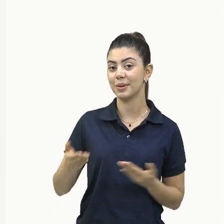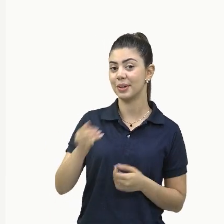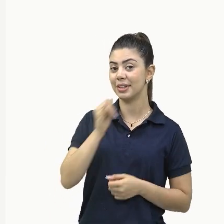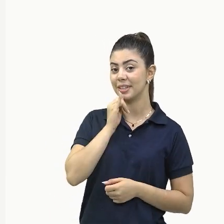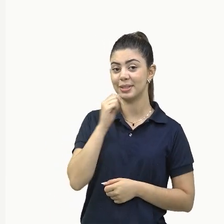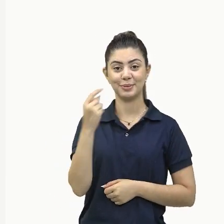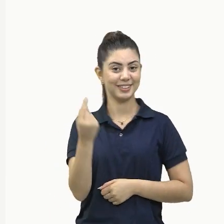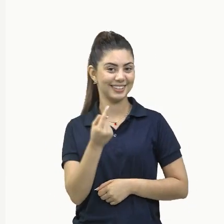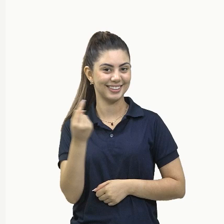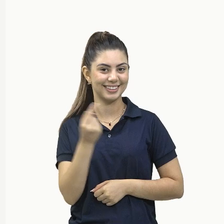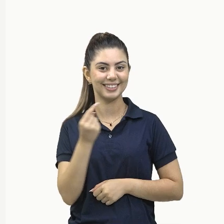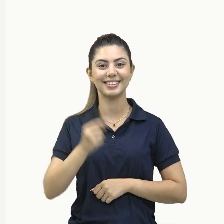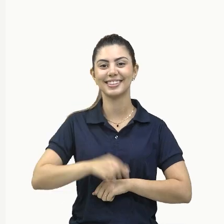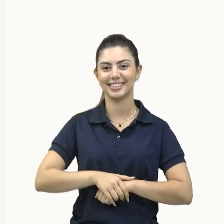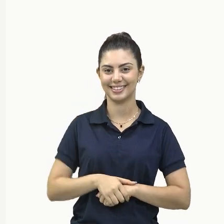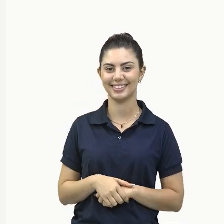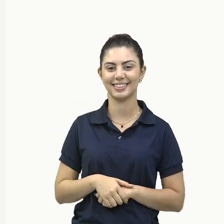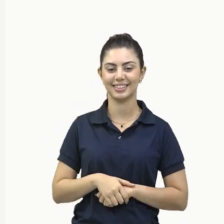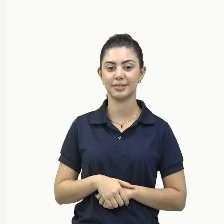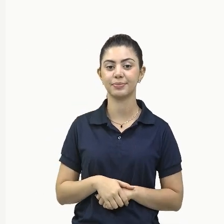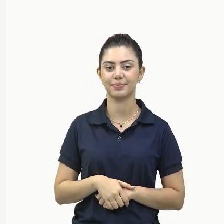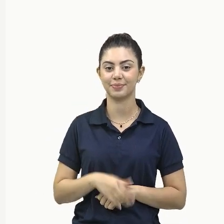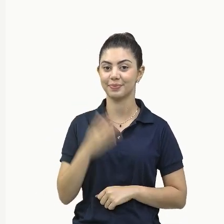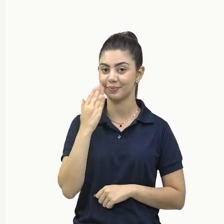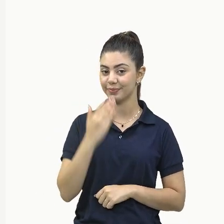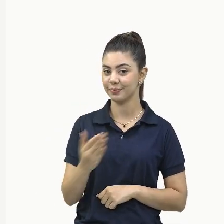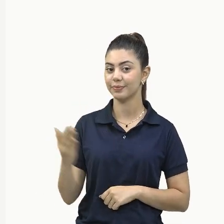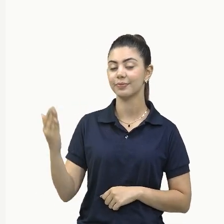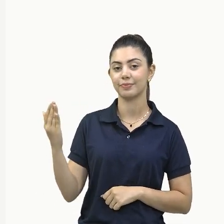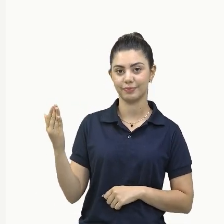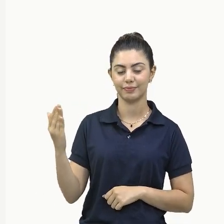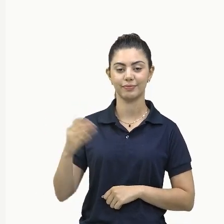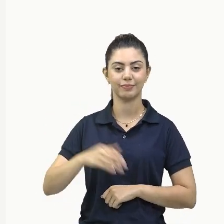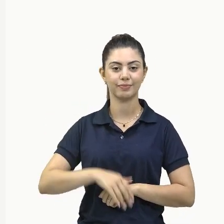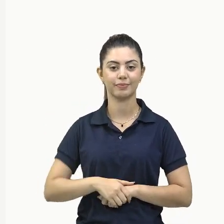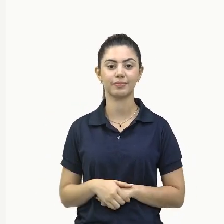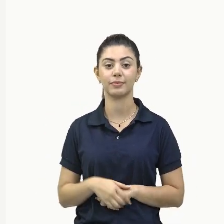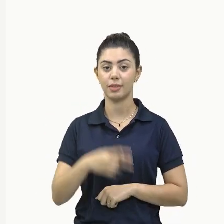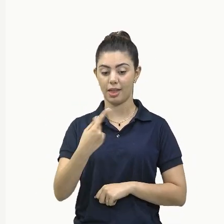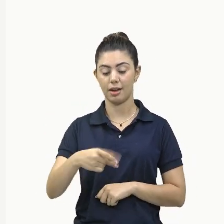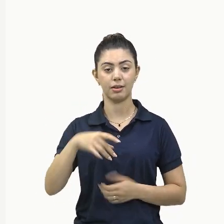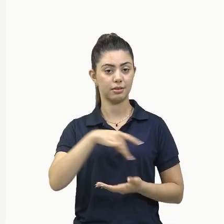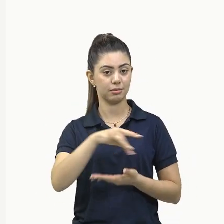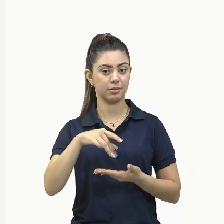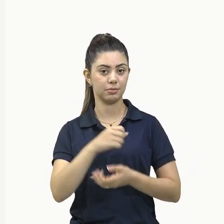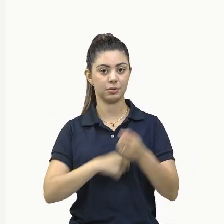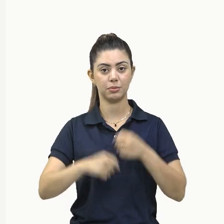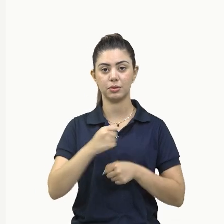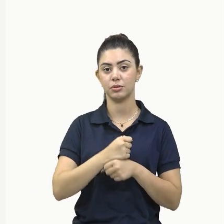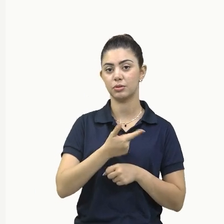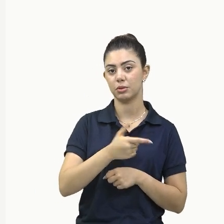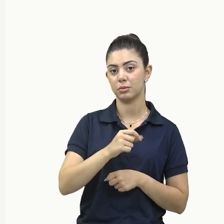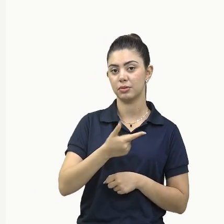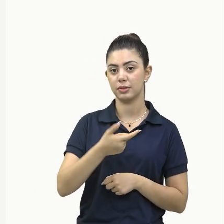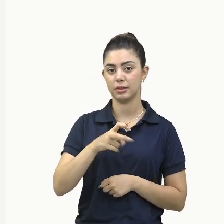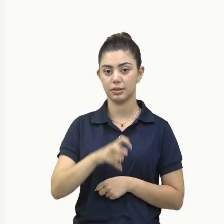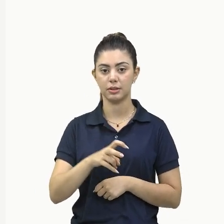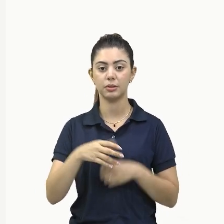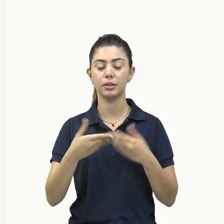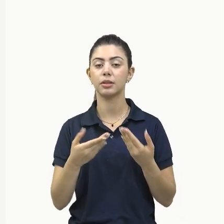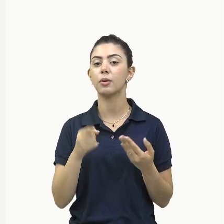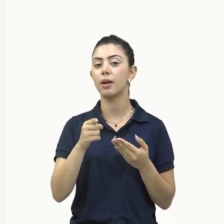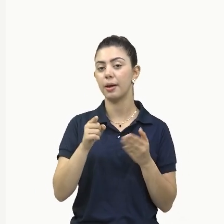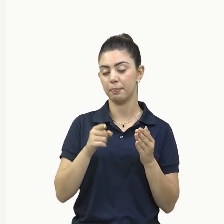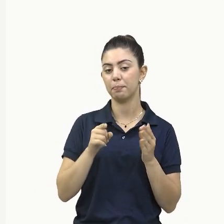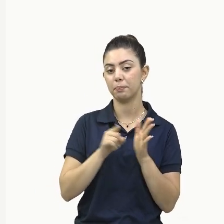primeiro exemplo. Exemplo número 1. Daqui do Centro de Mídias do ano de 2025. Aí diz o